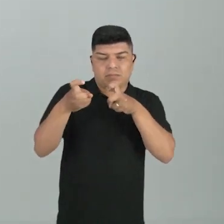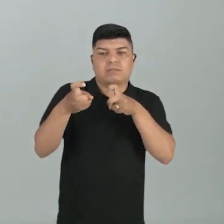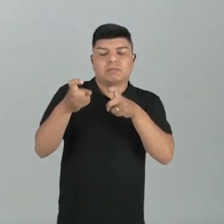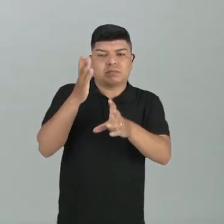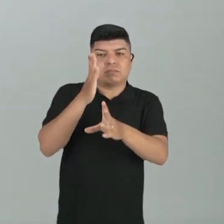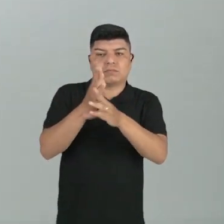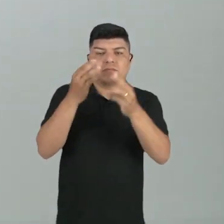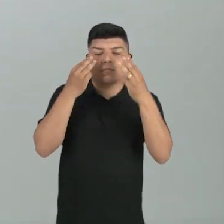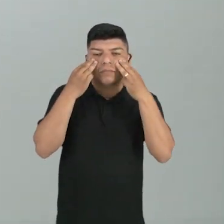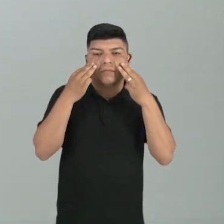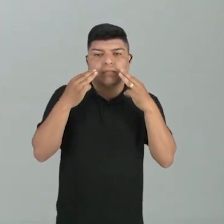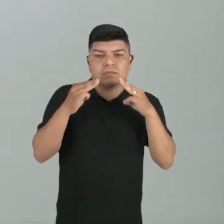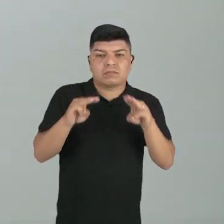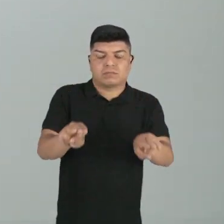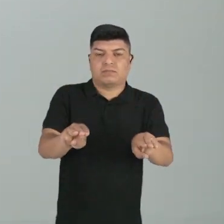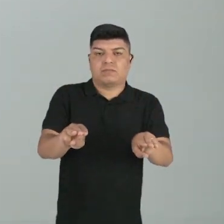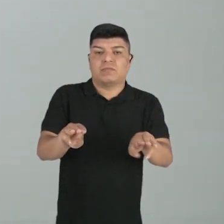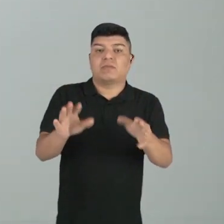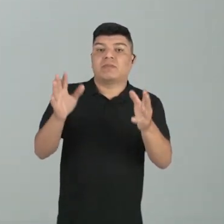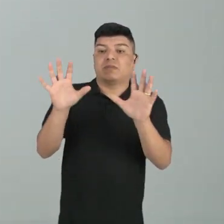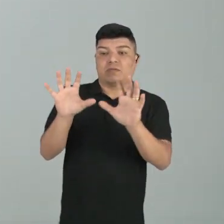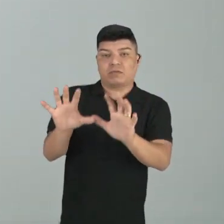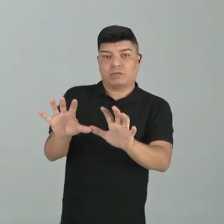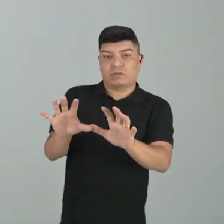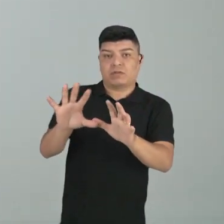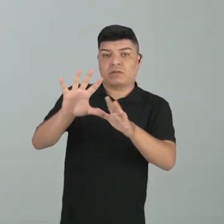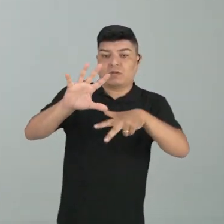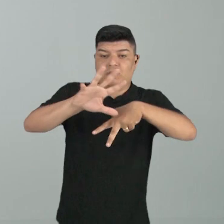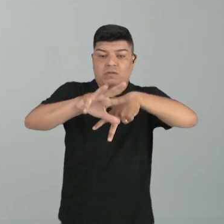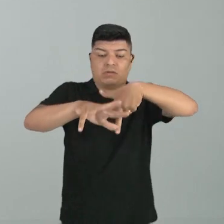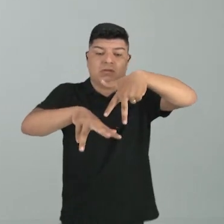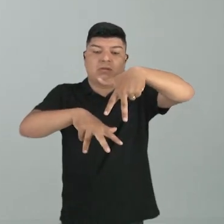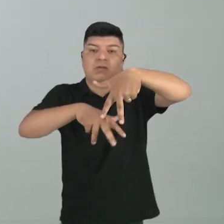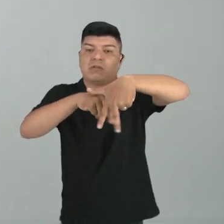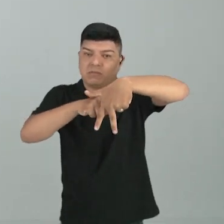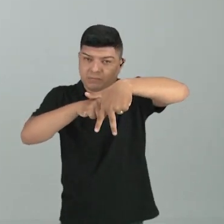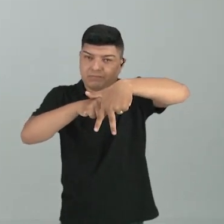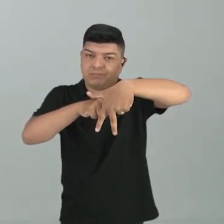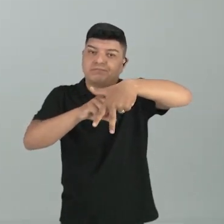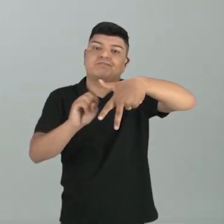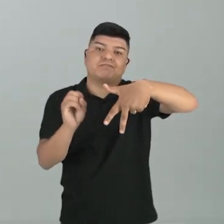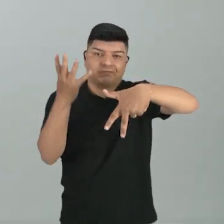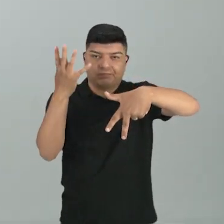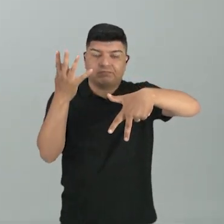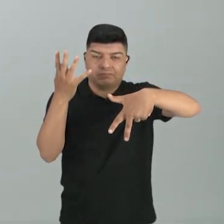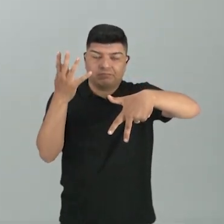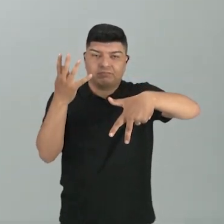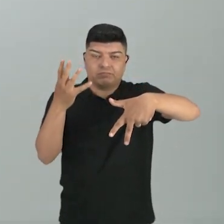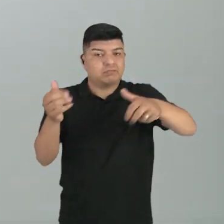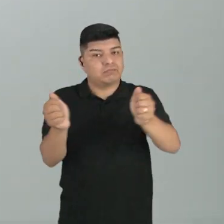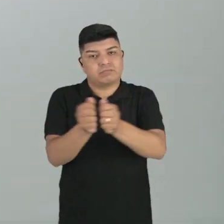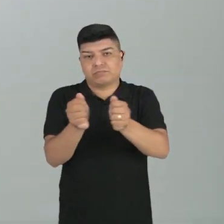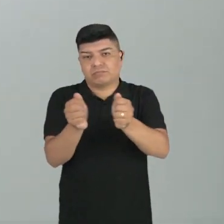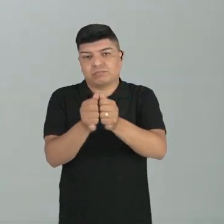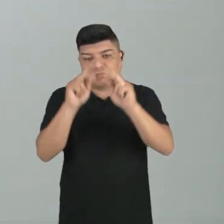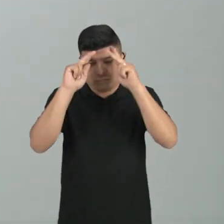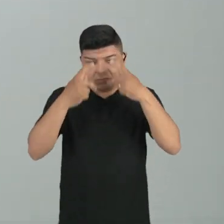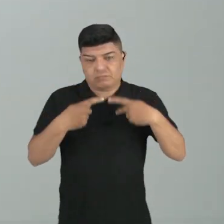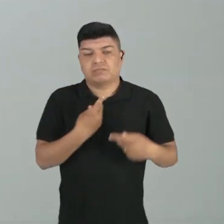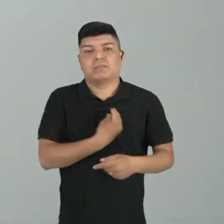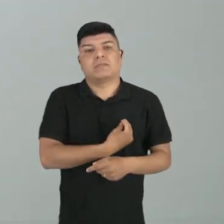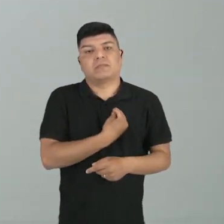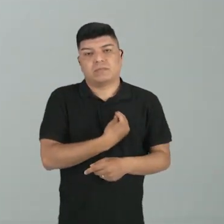por Maquiavel foi justamente essa. A corrupção é algo inerente, faz parte da natureza